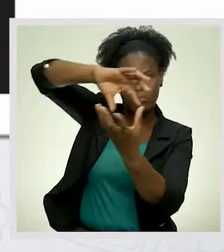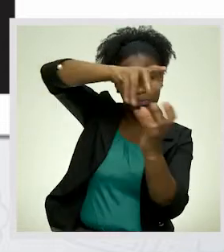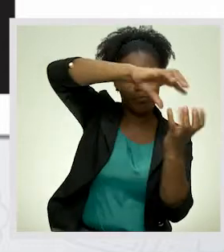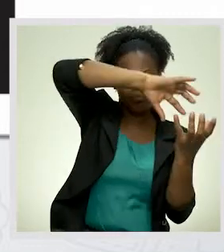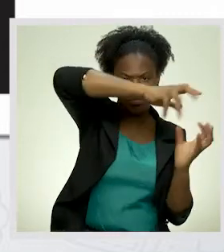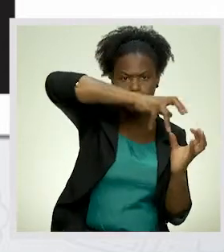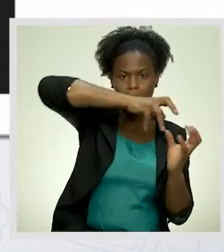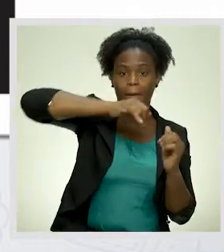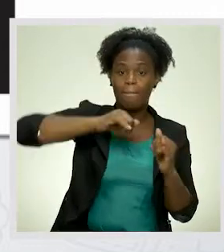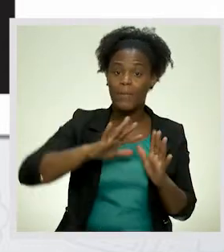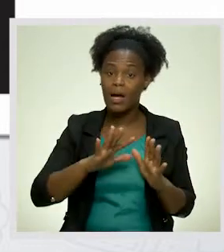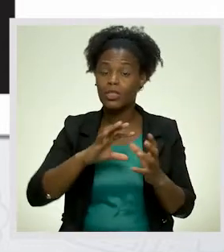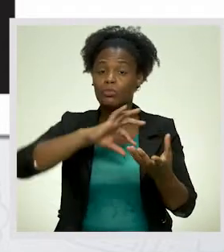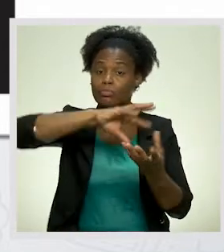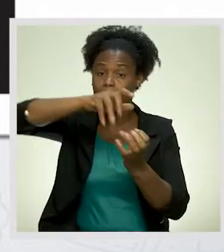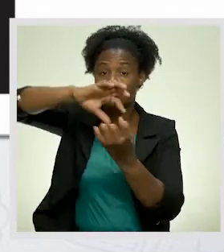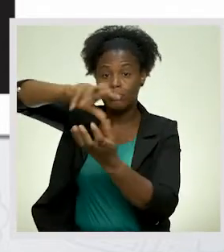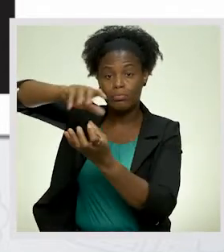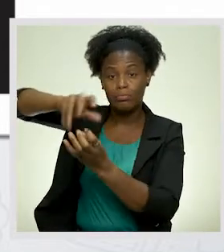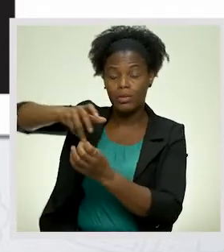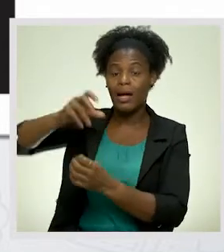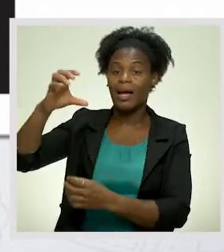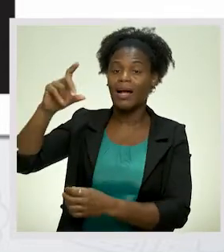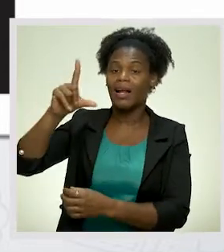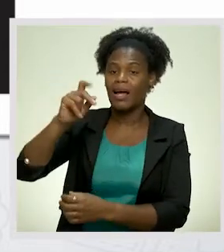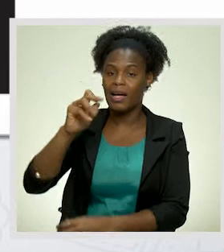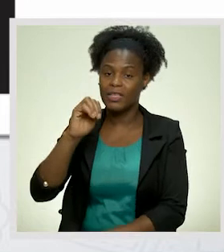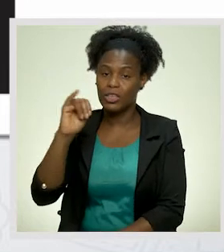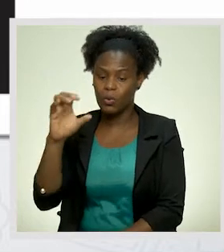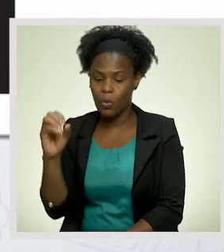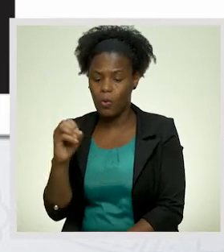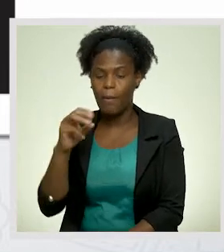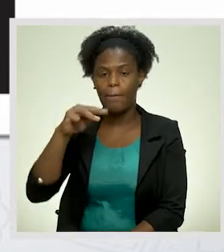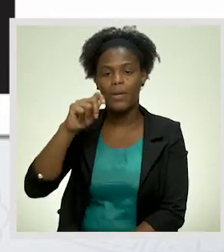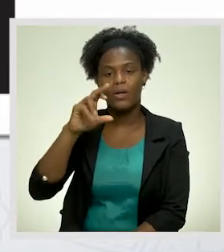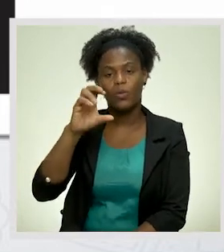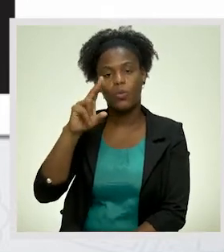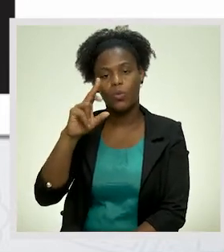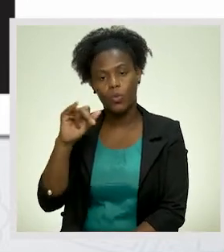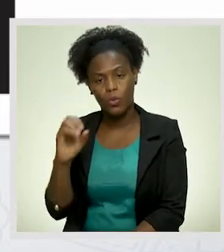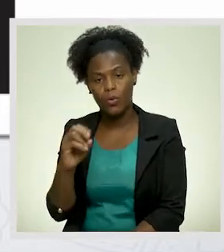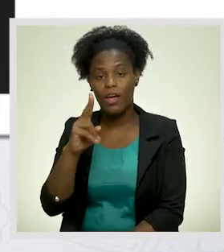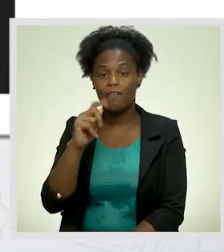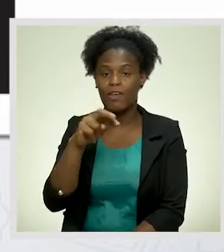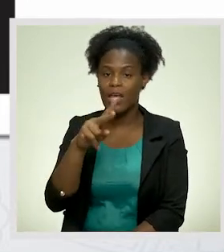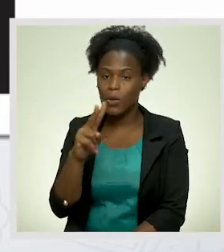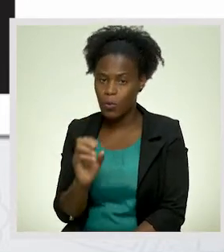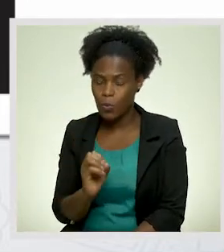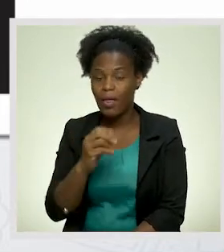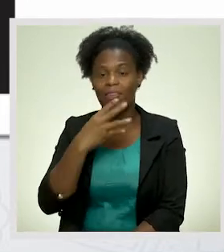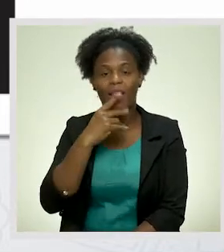os planetas clássicos, o Mercúrio, Vênus, Terra, Marte, temos ali o